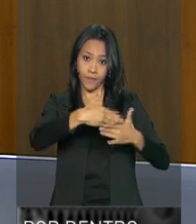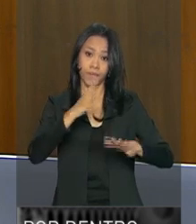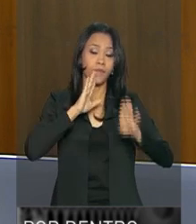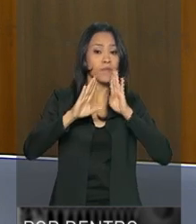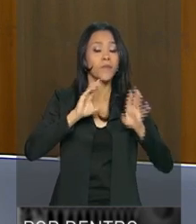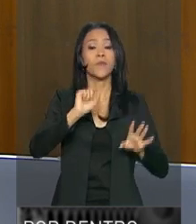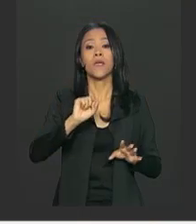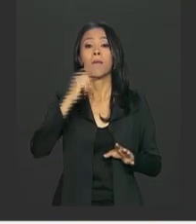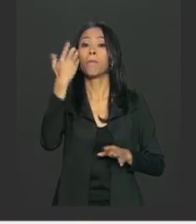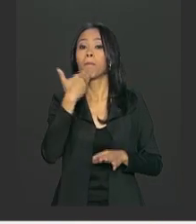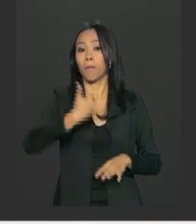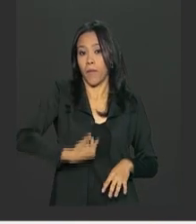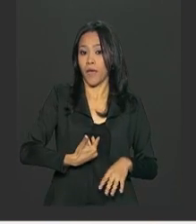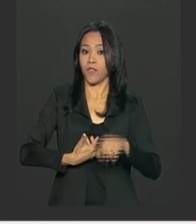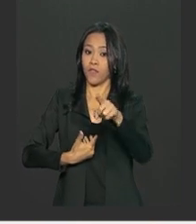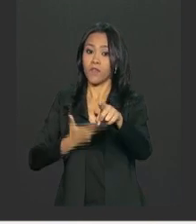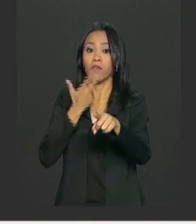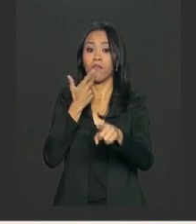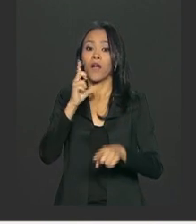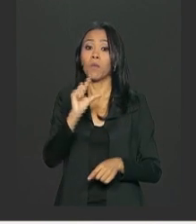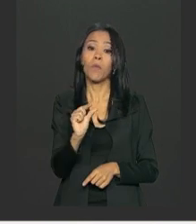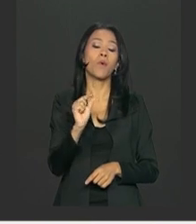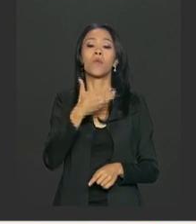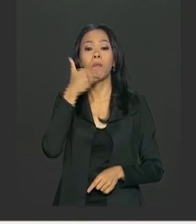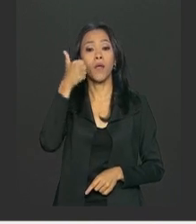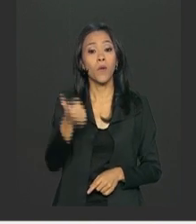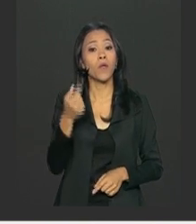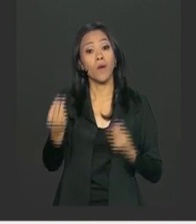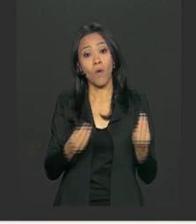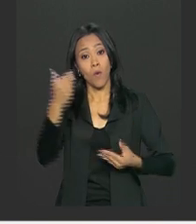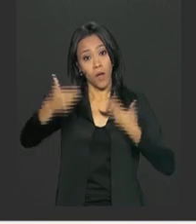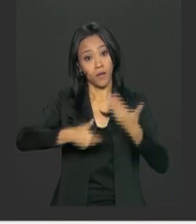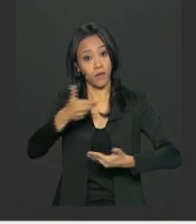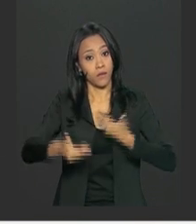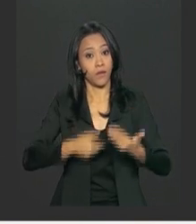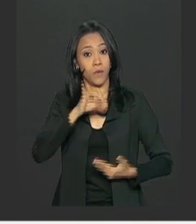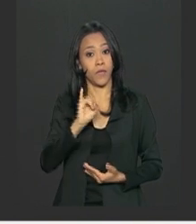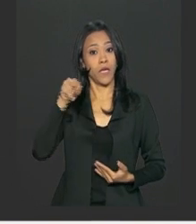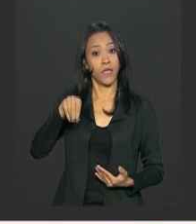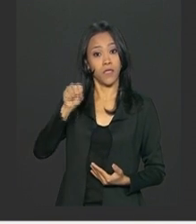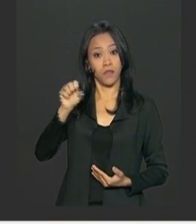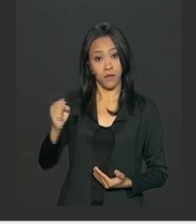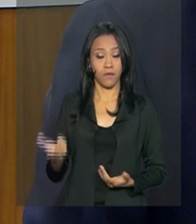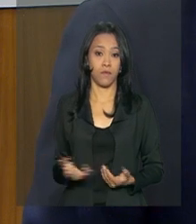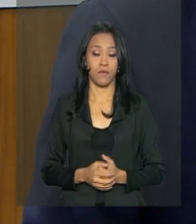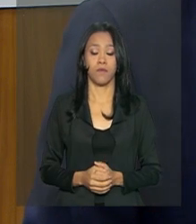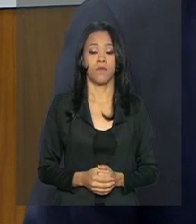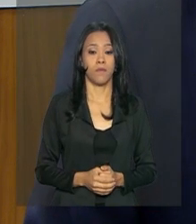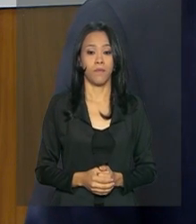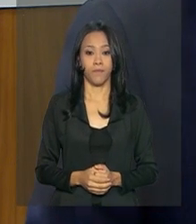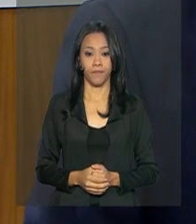macedo ela pede para que o senhor fale um pouco da melhoria no atendimento do inss bom é